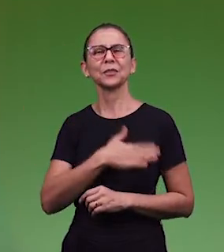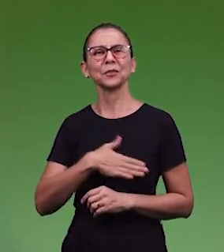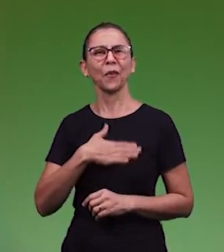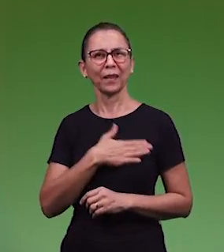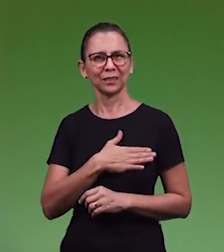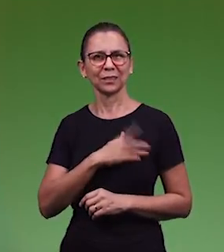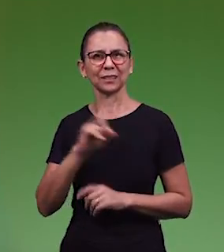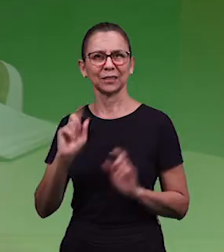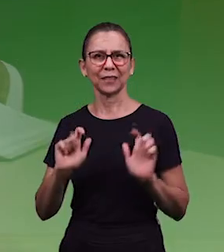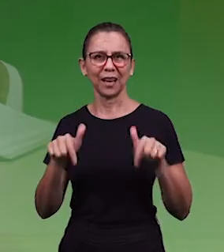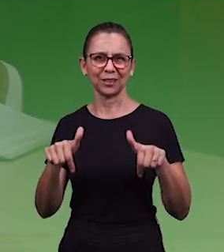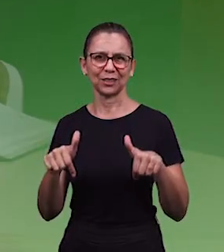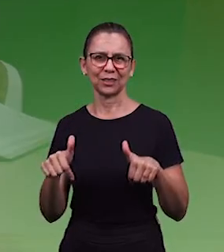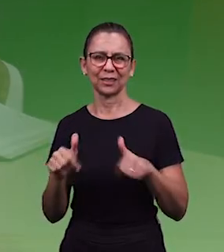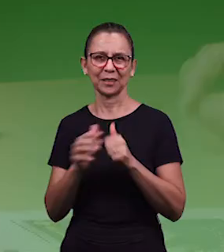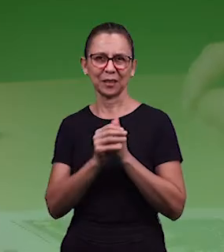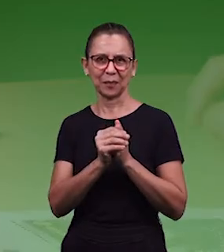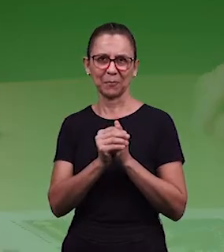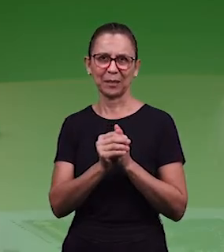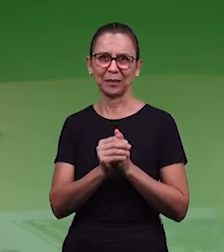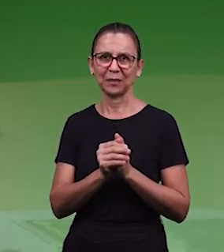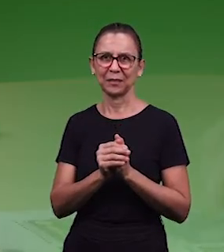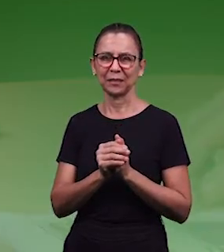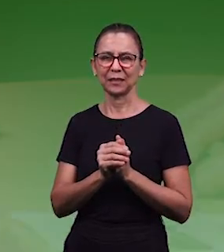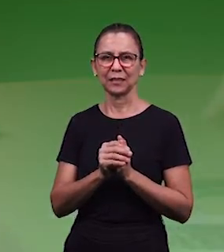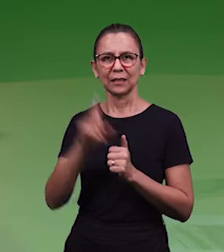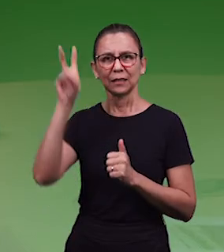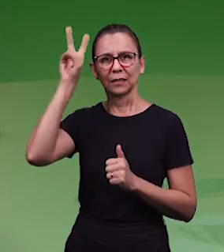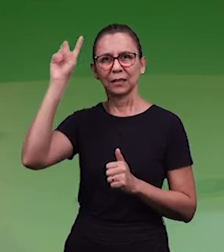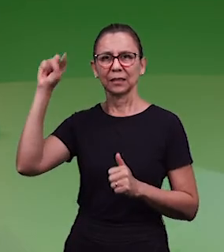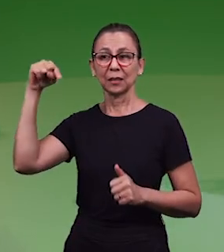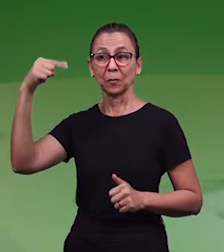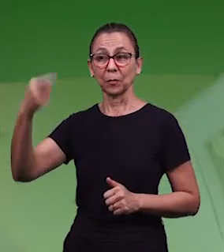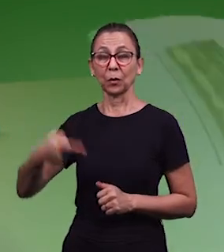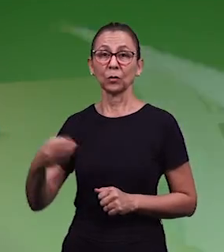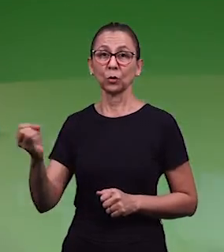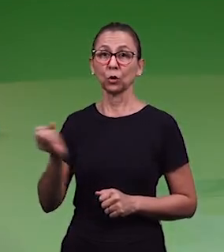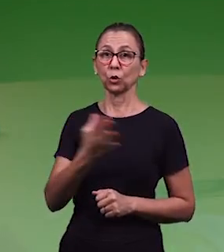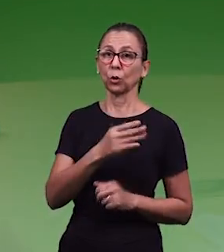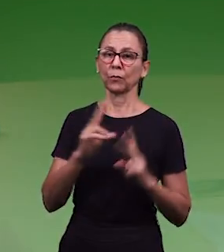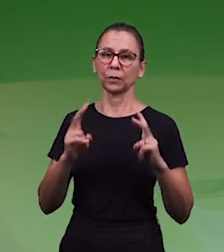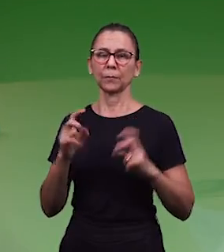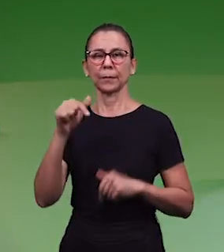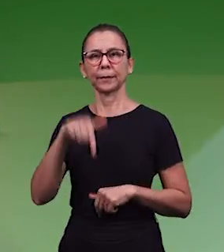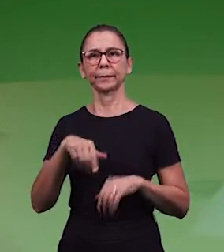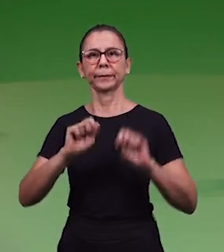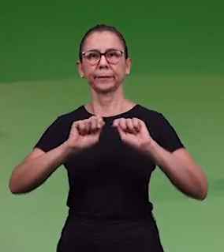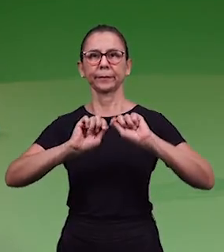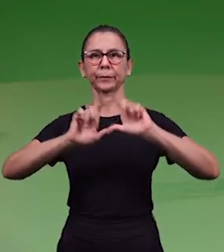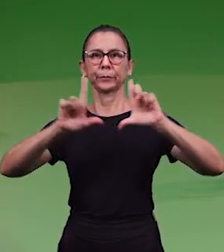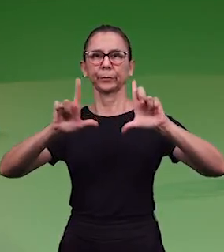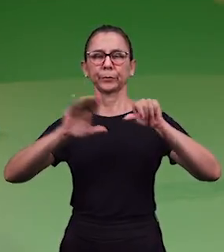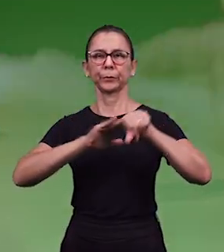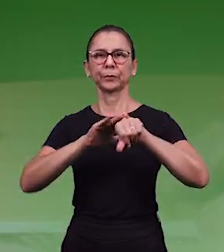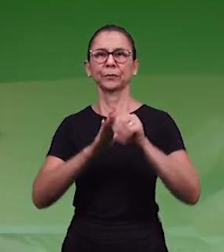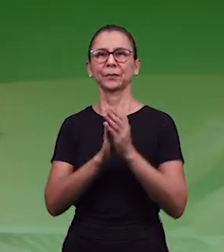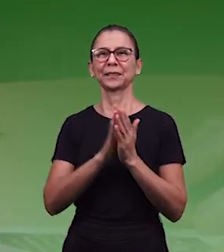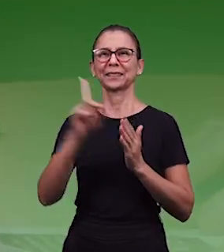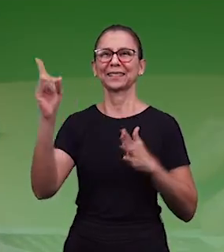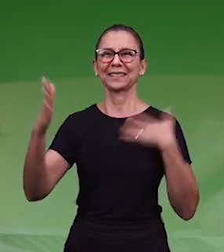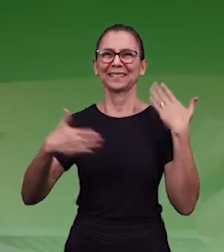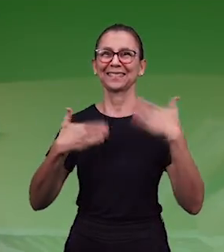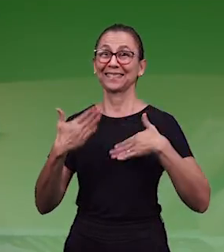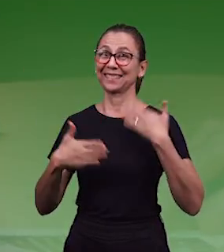operar. Amém. Glória Amém. a Deus. E na próxima quinta-feira nós voltamos com um novo tema aqui no programa Conversas Bíblicas. Foi uma